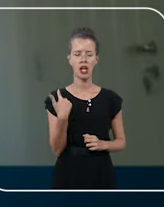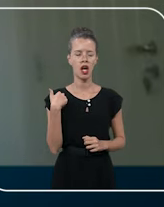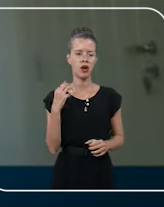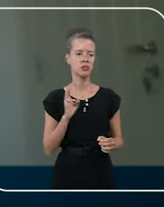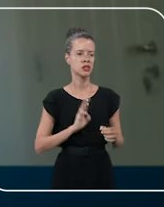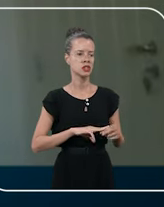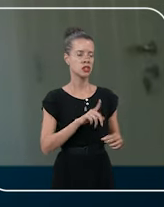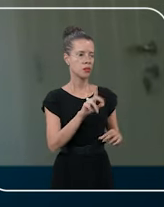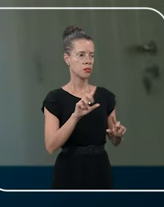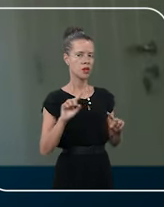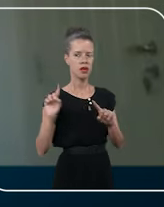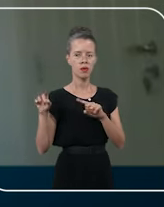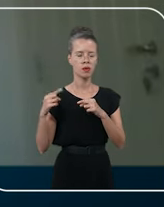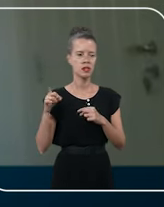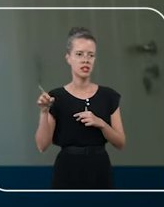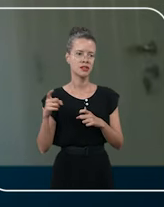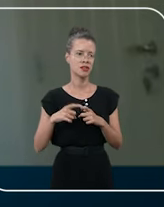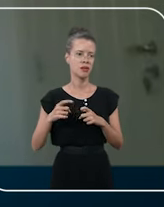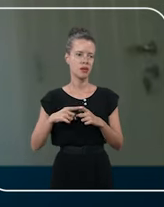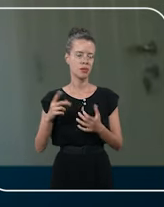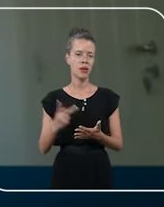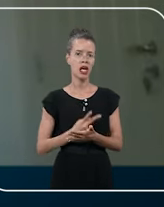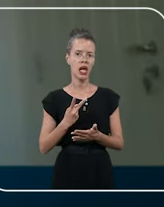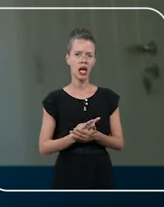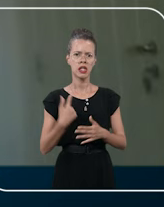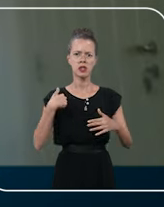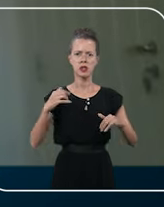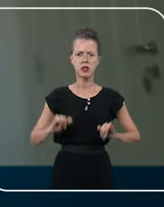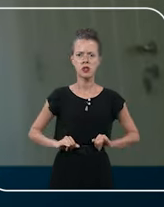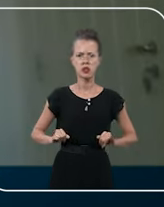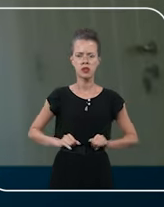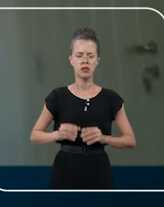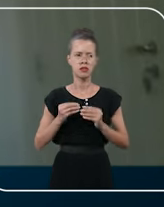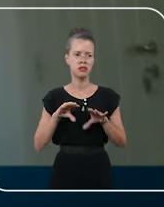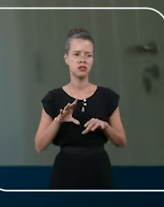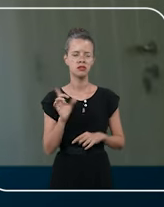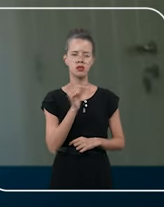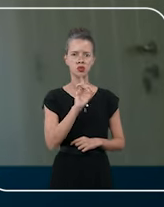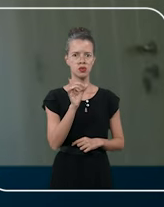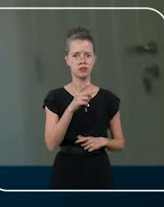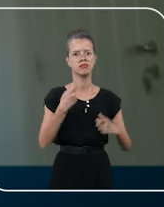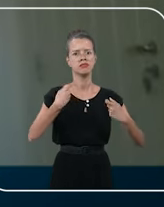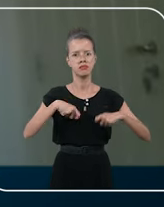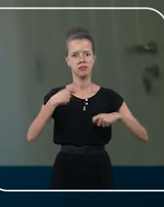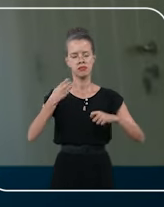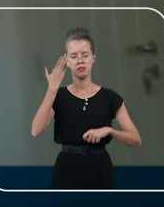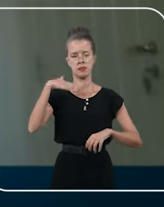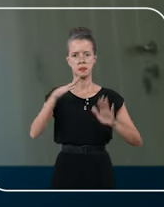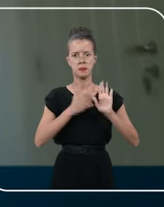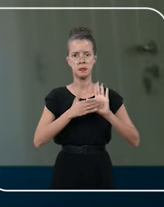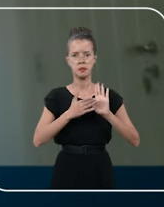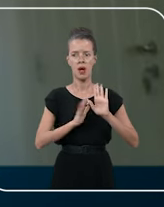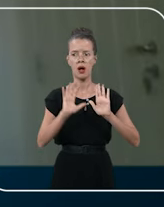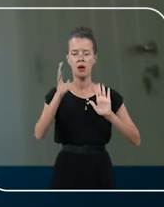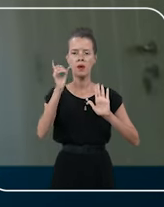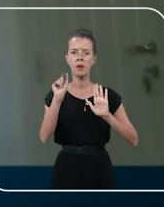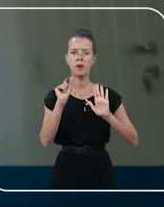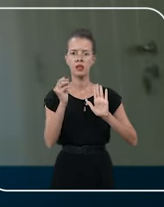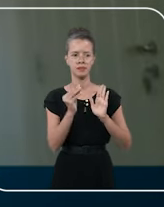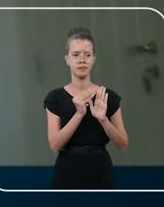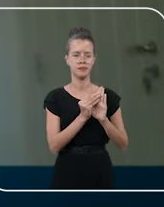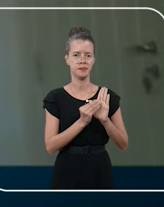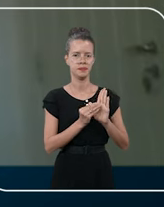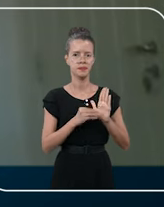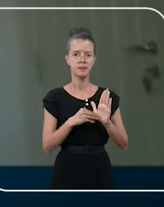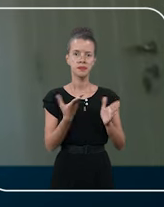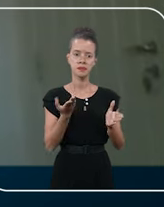essa situação aqui e eu sofri o dano. Não, você precisa de fato comprovar tudo o que aconteceu. Porém, o município, ele vai ser